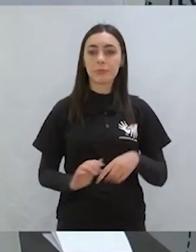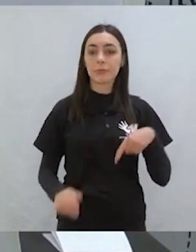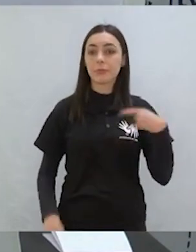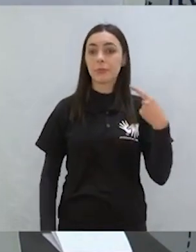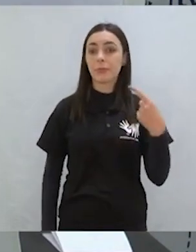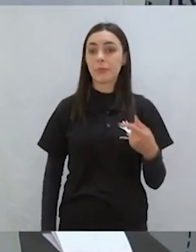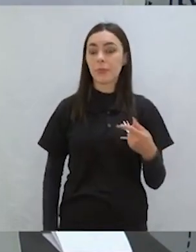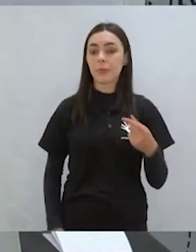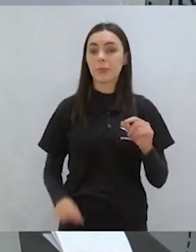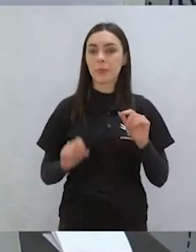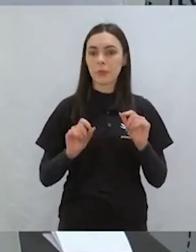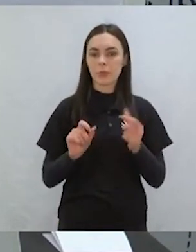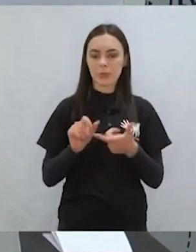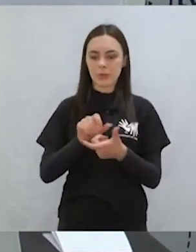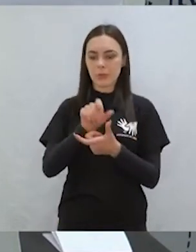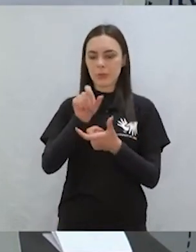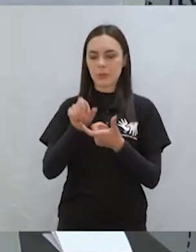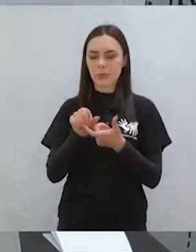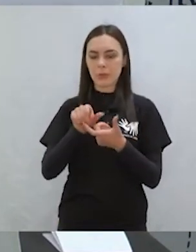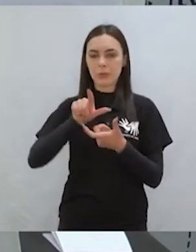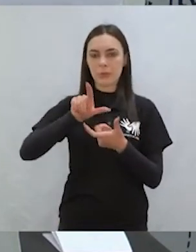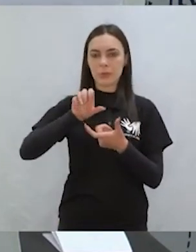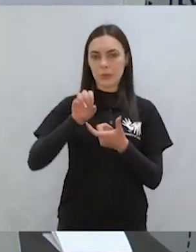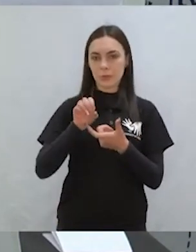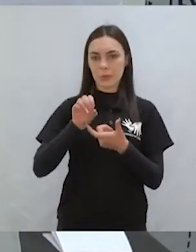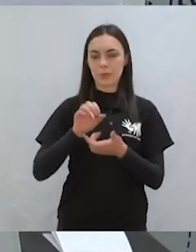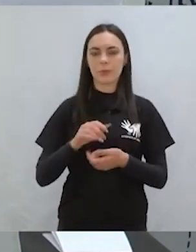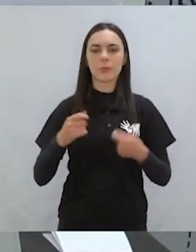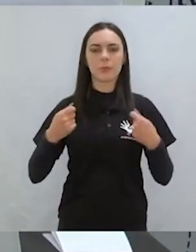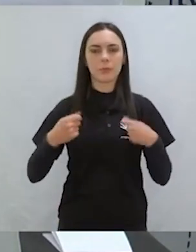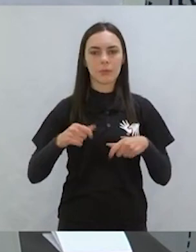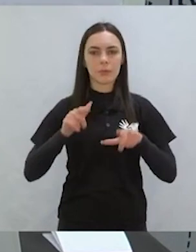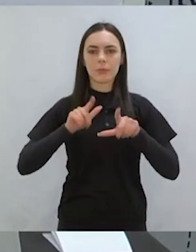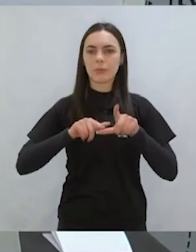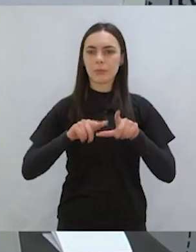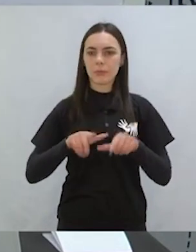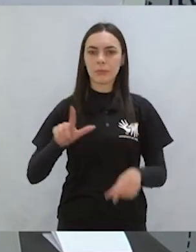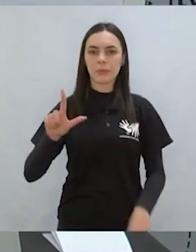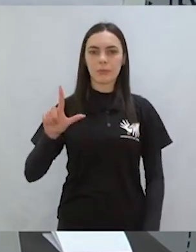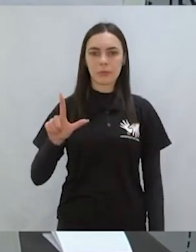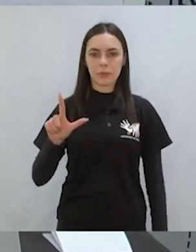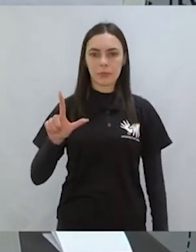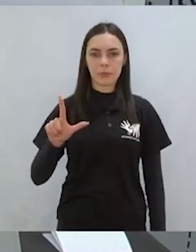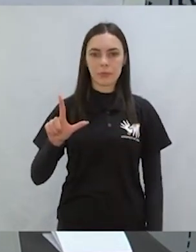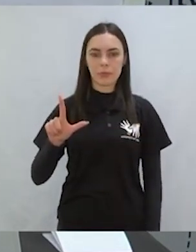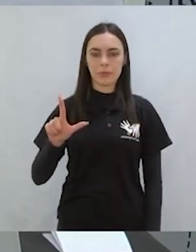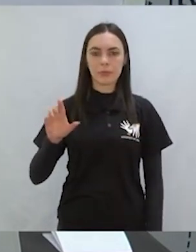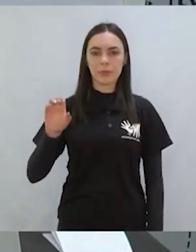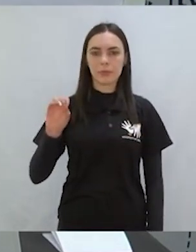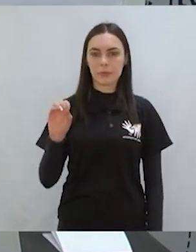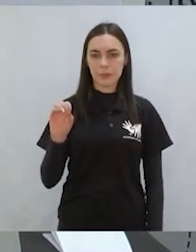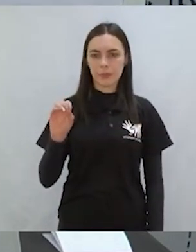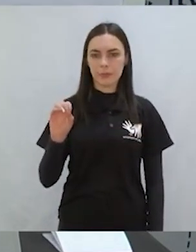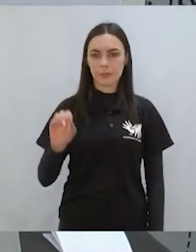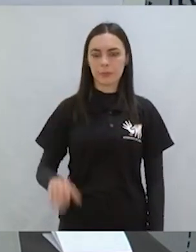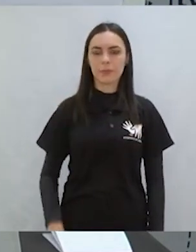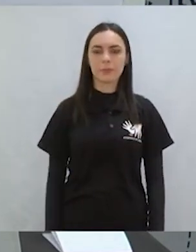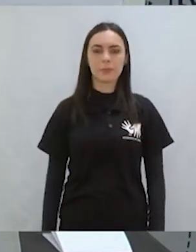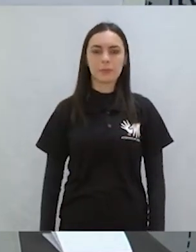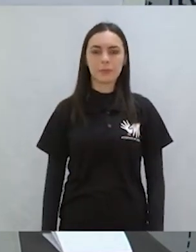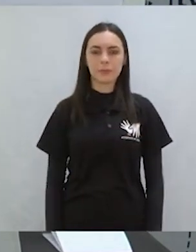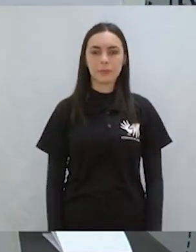Em seguida, eu vou formar a sílaba lo. Eu preciso do L e do